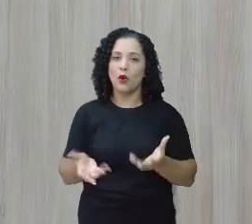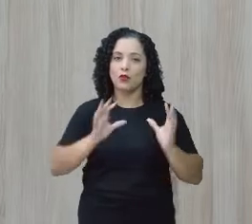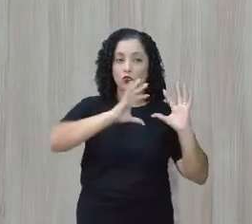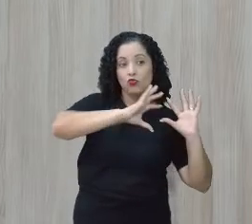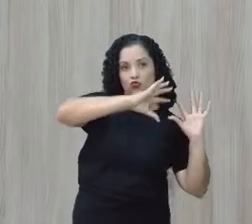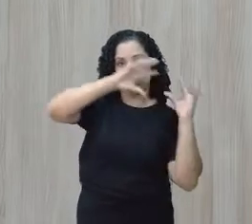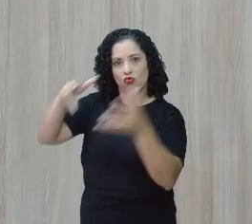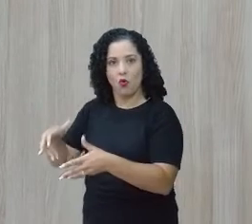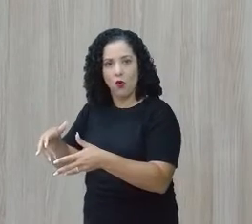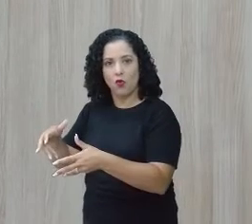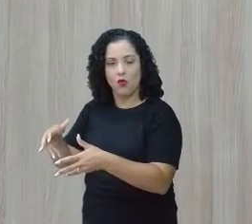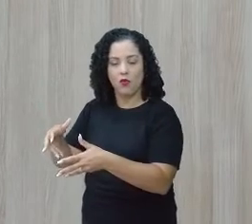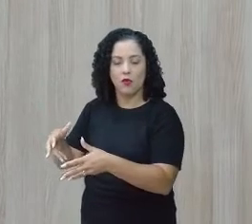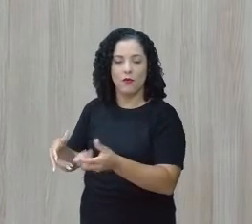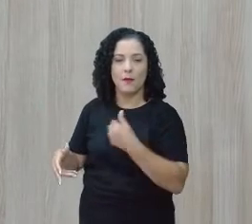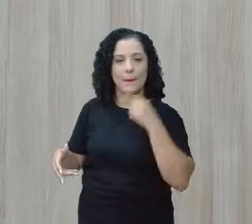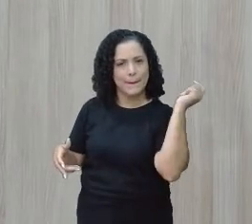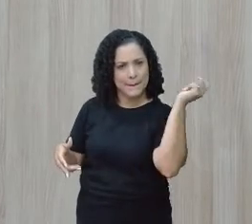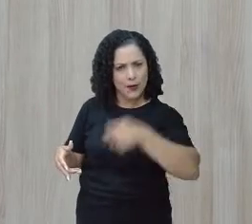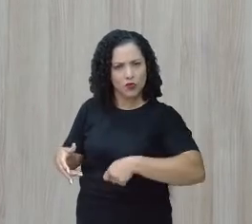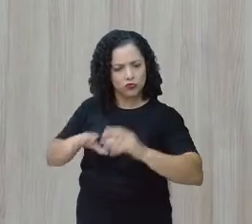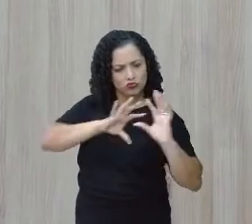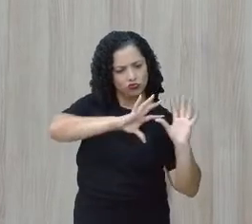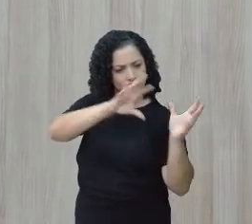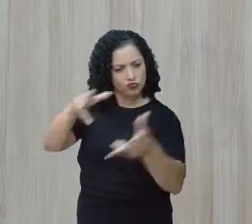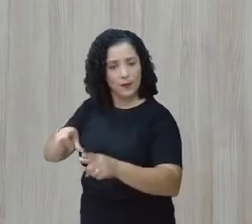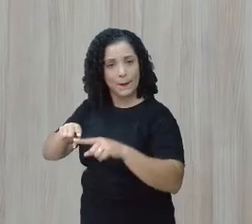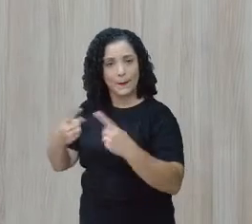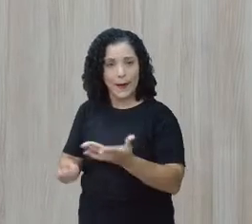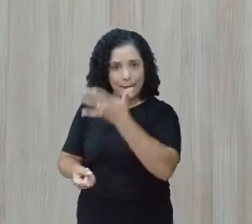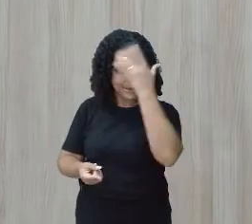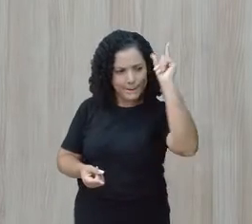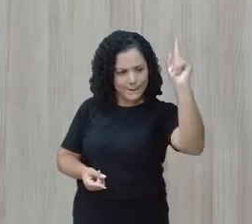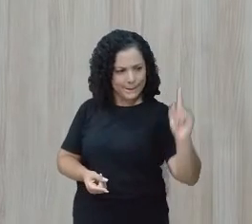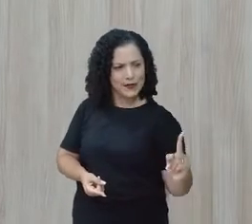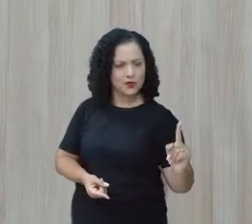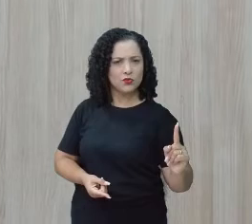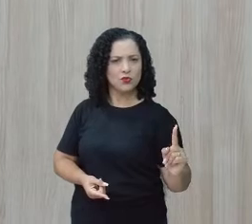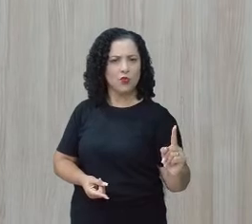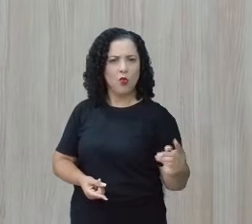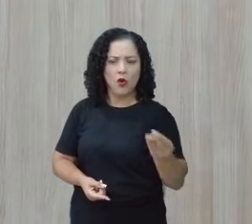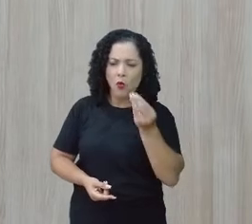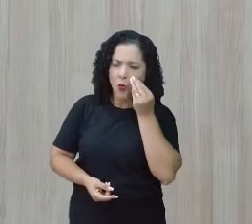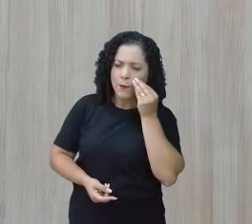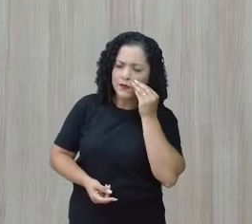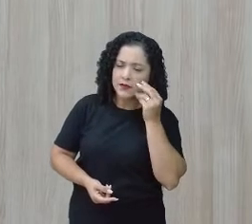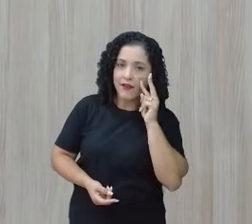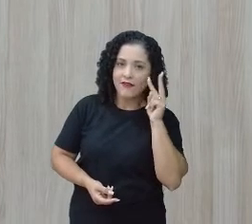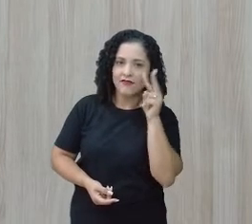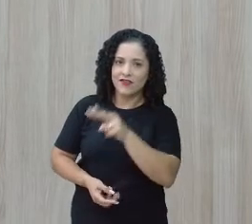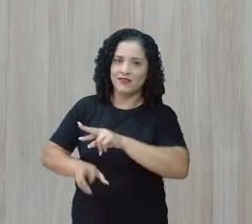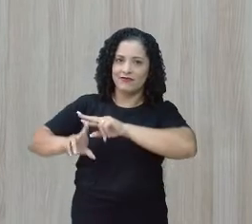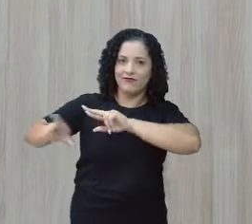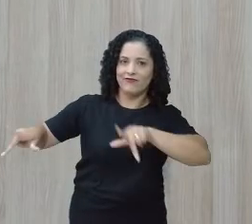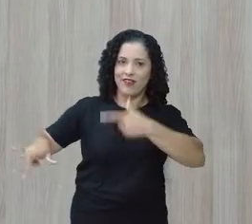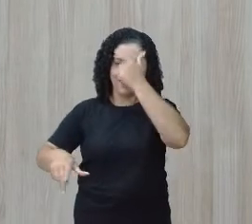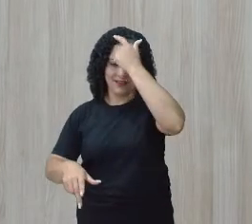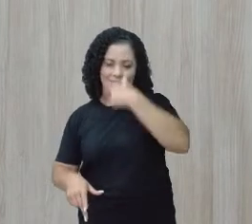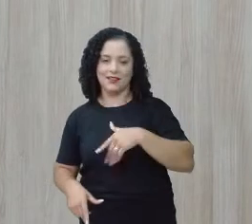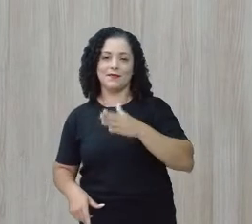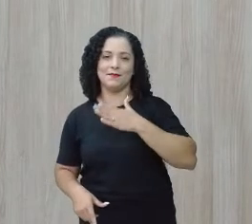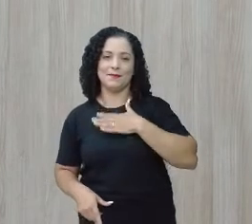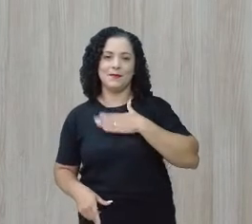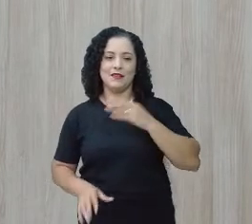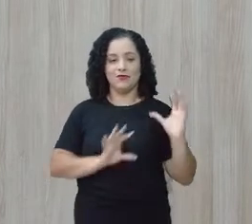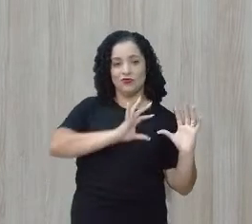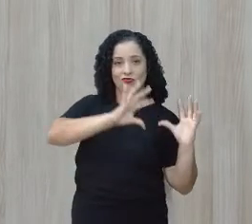algo, então eu tenho condições de jogar, mas quem está observando, dependendo da posição, vai ver uma forma diferente que